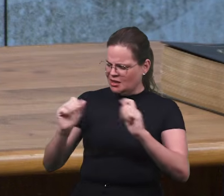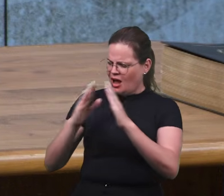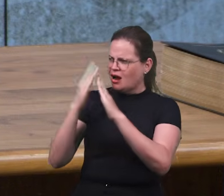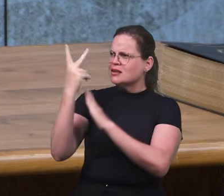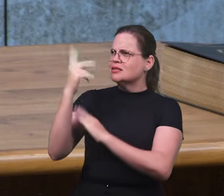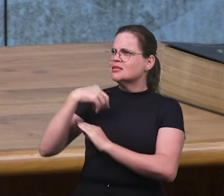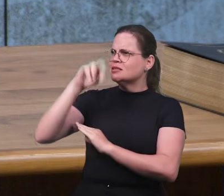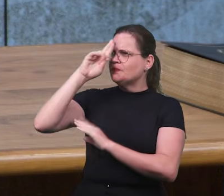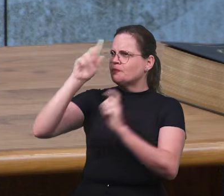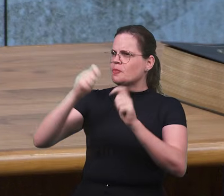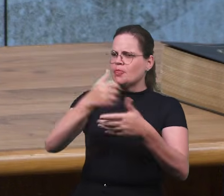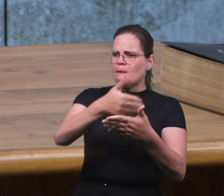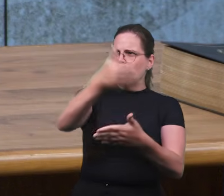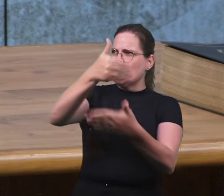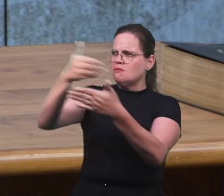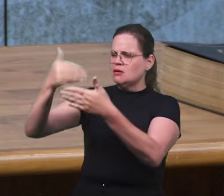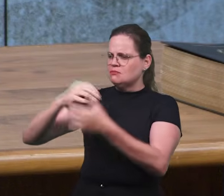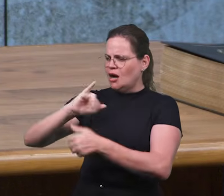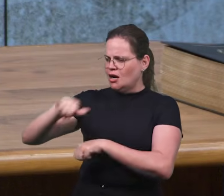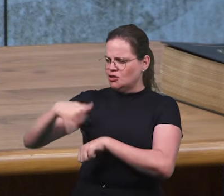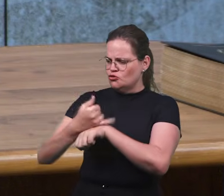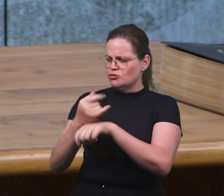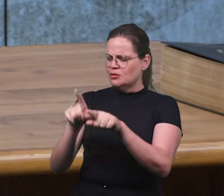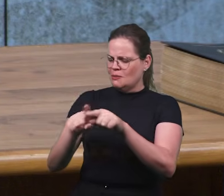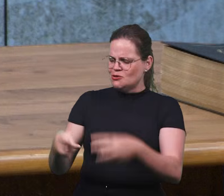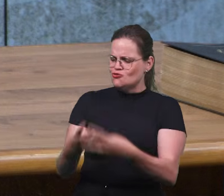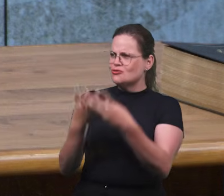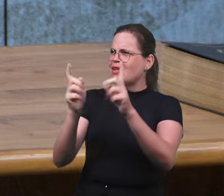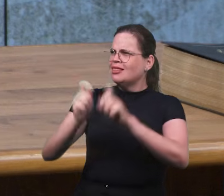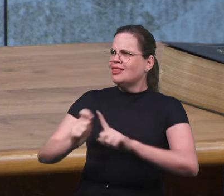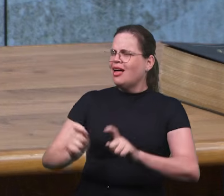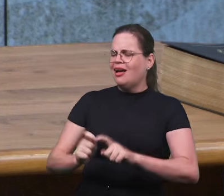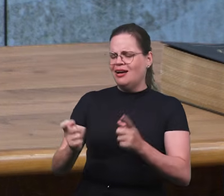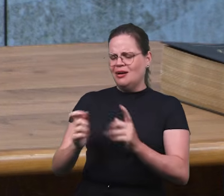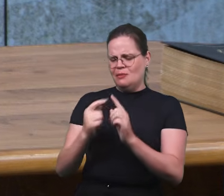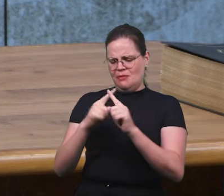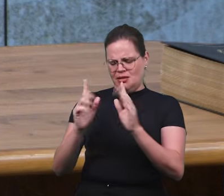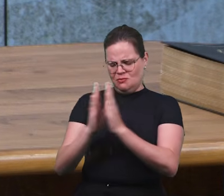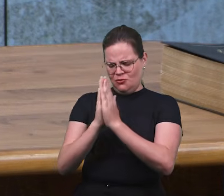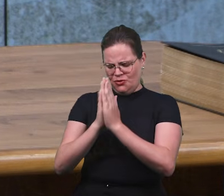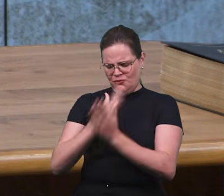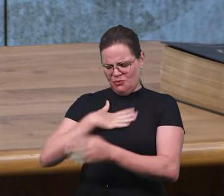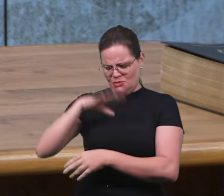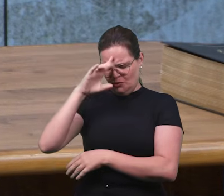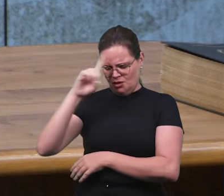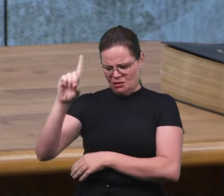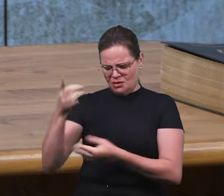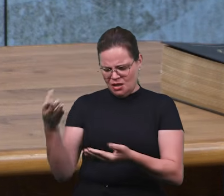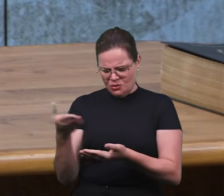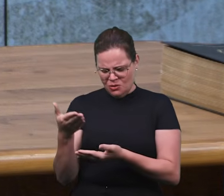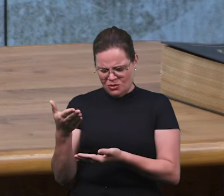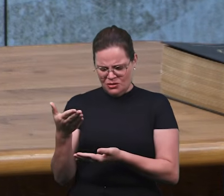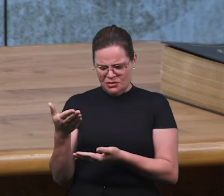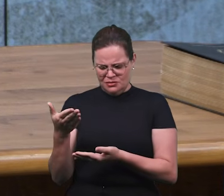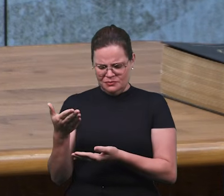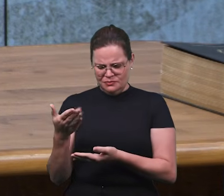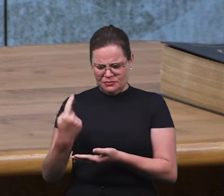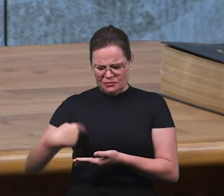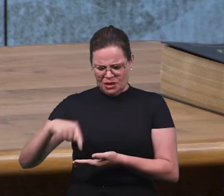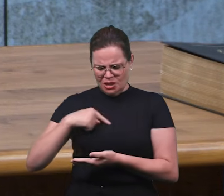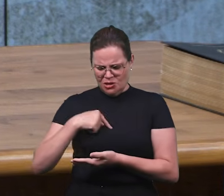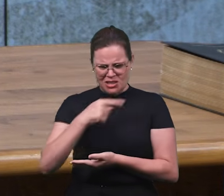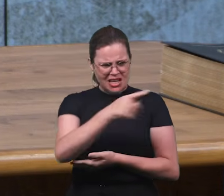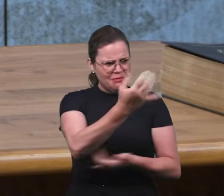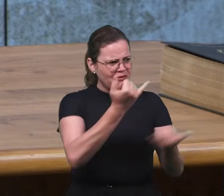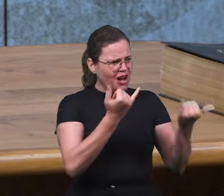uma parede em Judá e em Jerusalém. Agora, pois, ó nosso Deus, que diremos